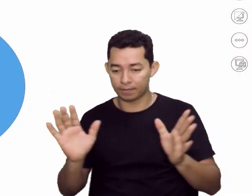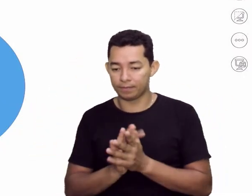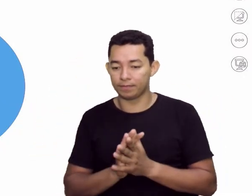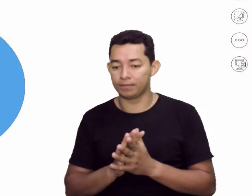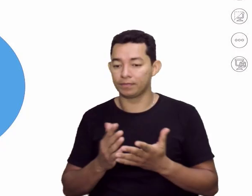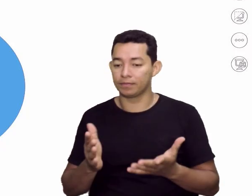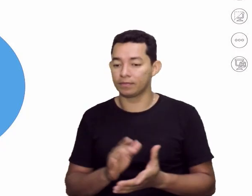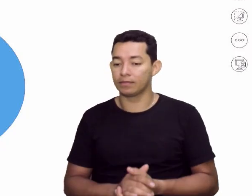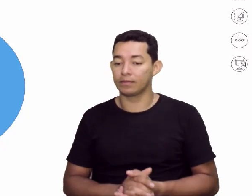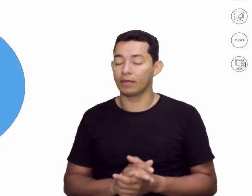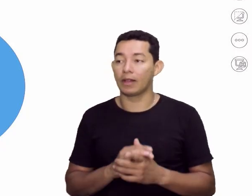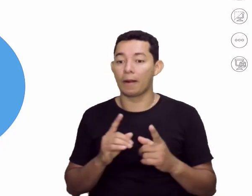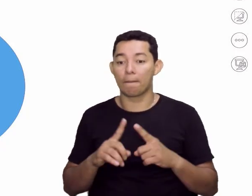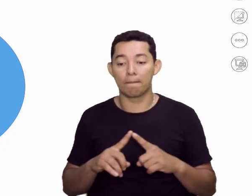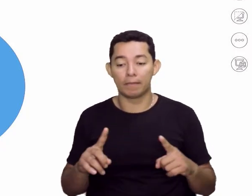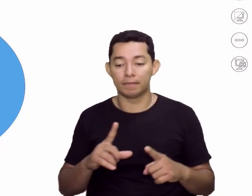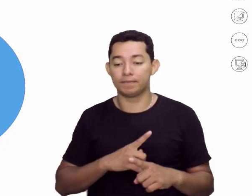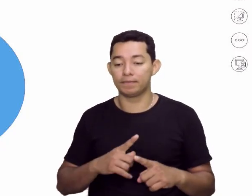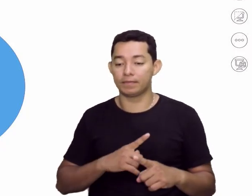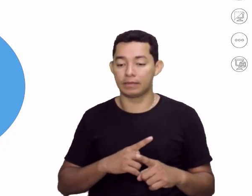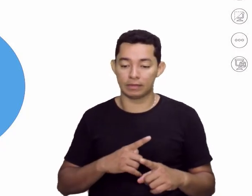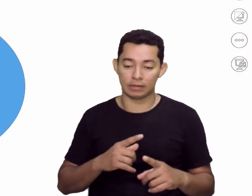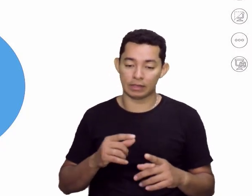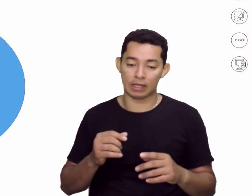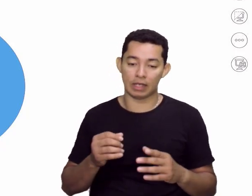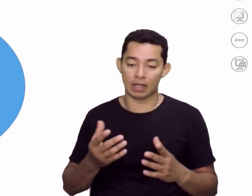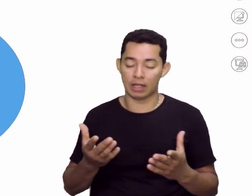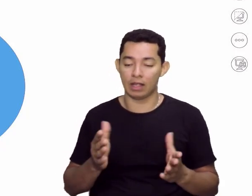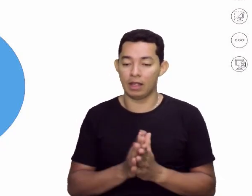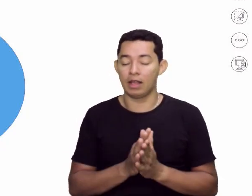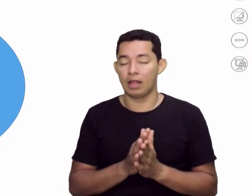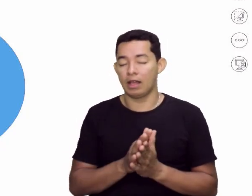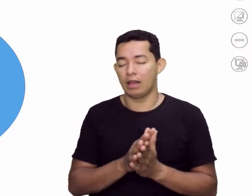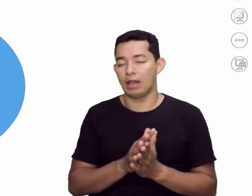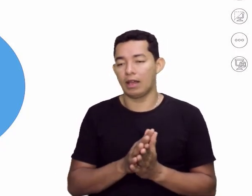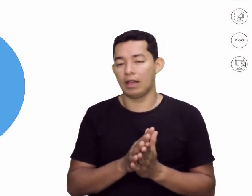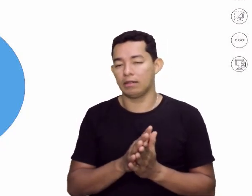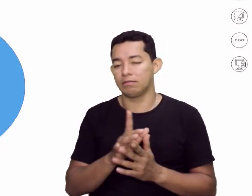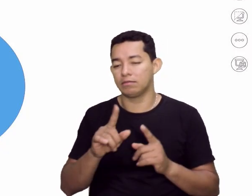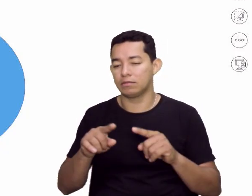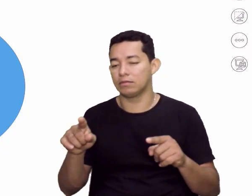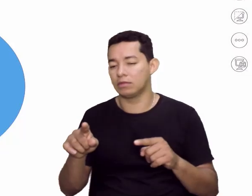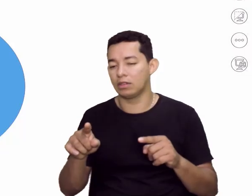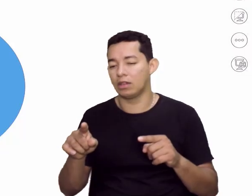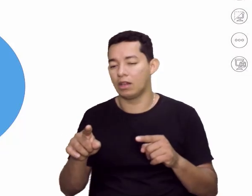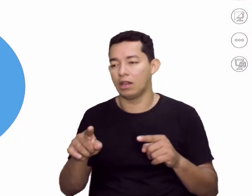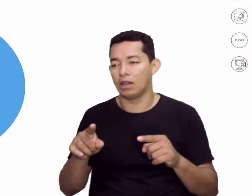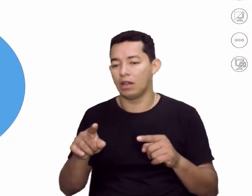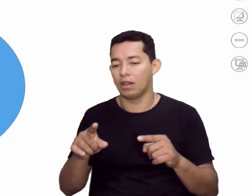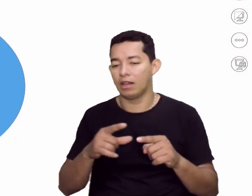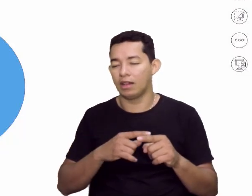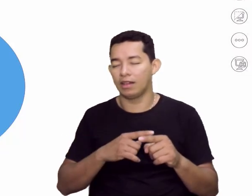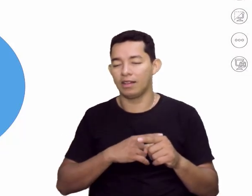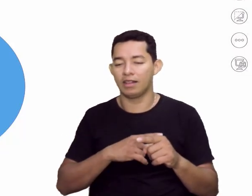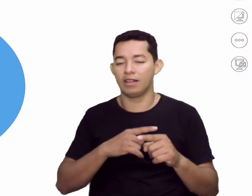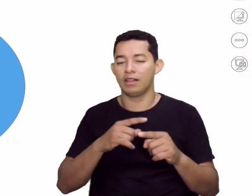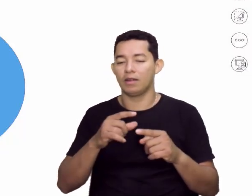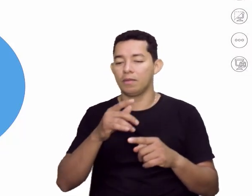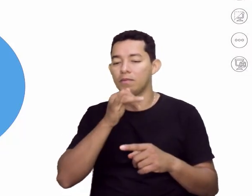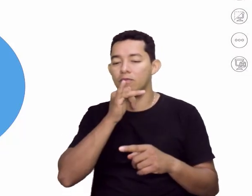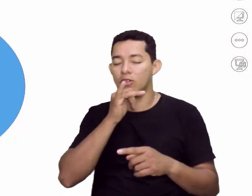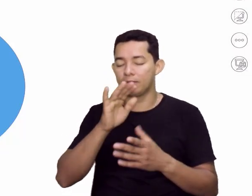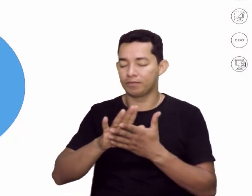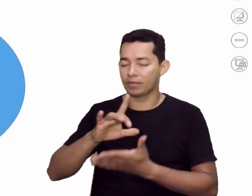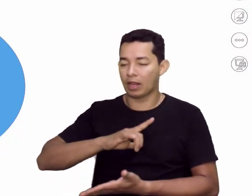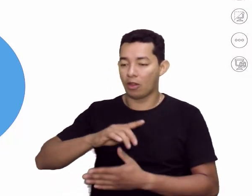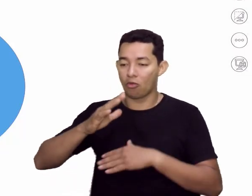aquelas coisas que são, assim, consenso, né? Quem vai dizer que Gisele Bündchen, uma